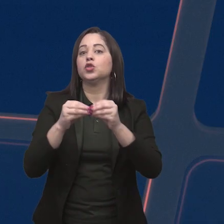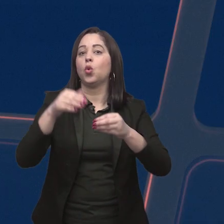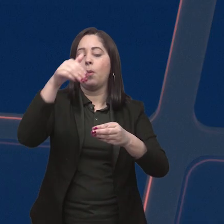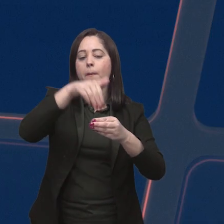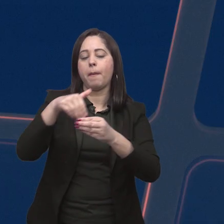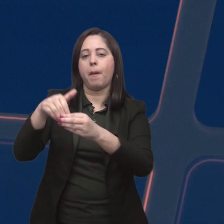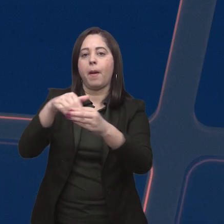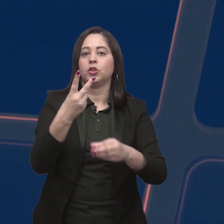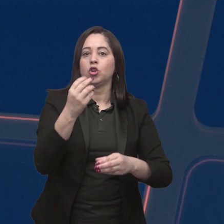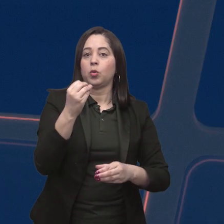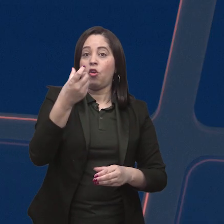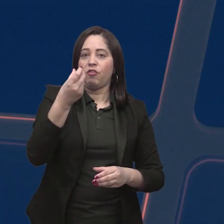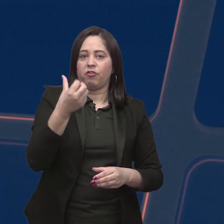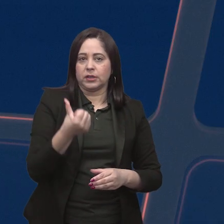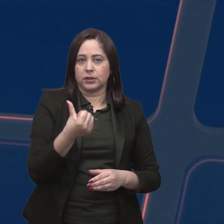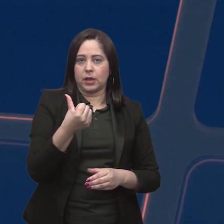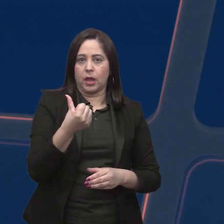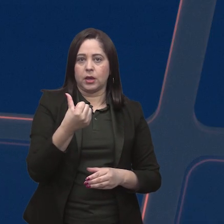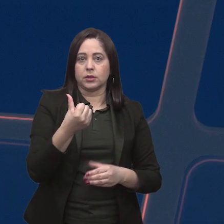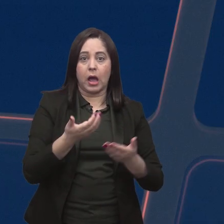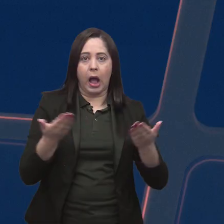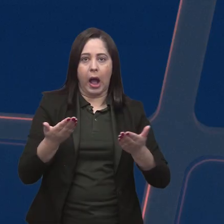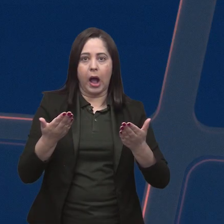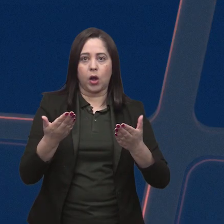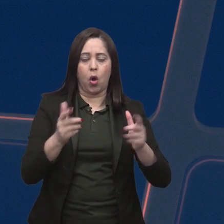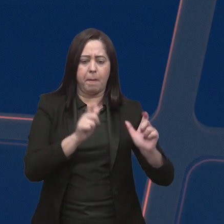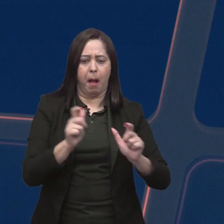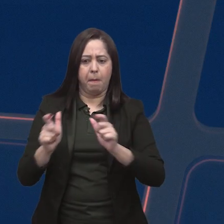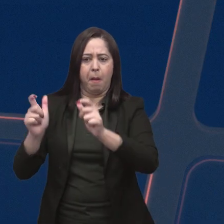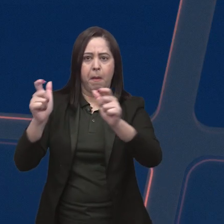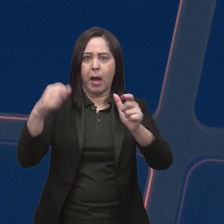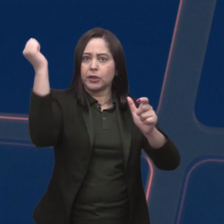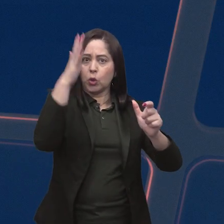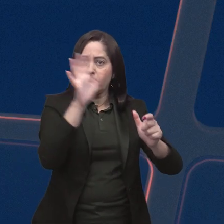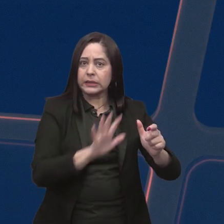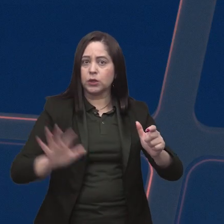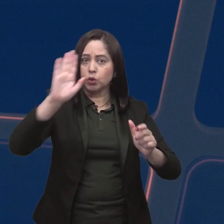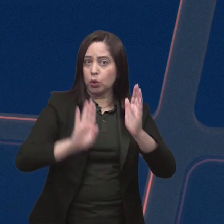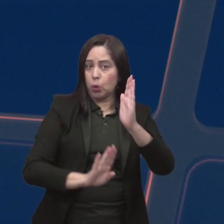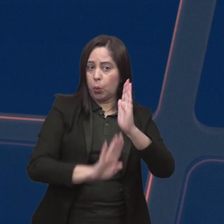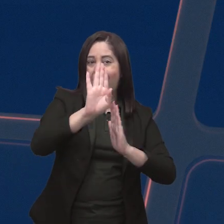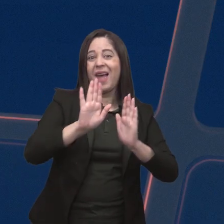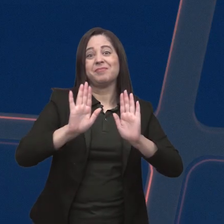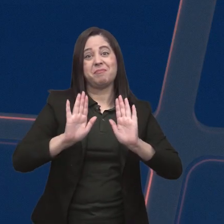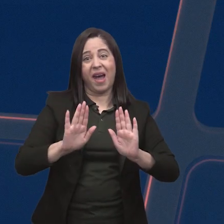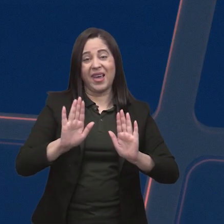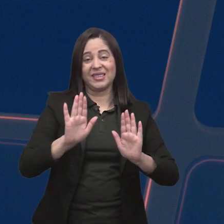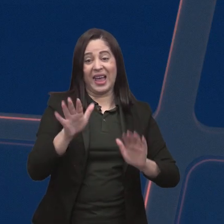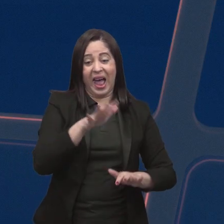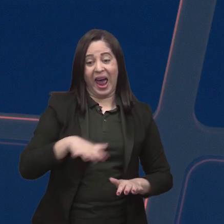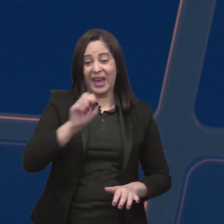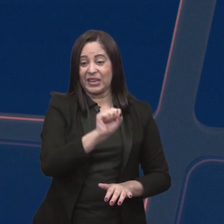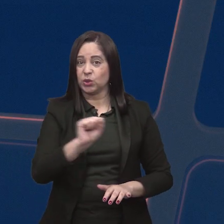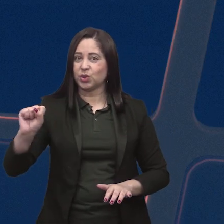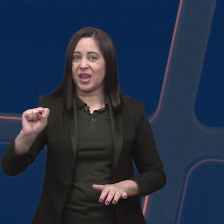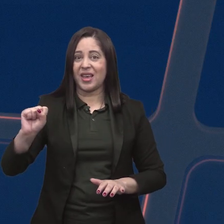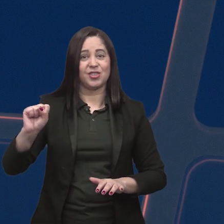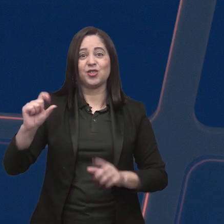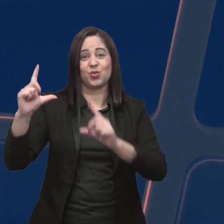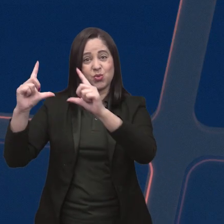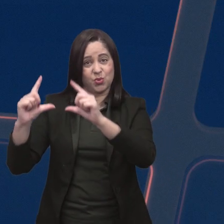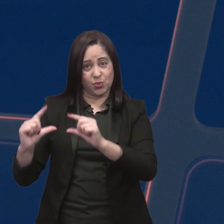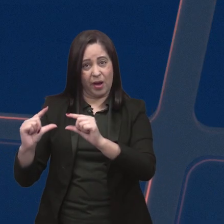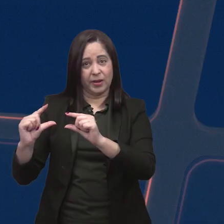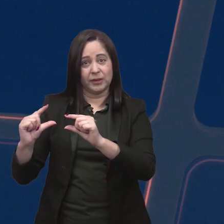de 2026. Os números aumentaram em todas as regiões do país, com exceção do Sudeste. A gente preparou